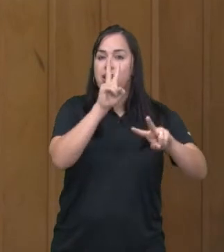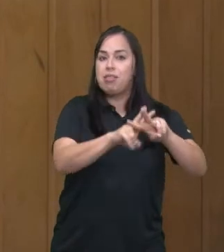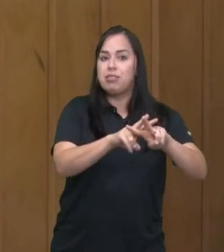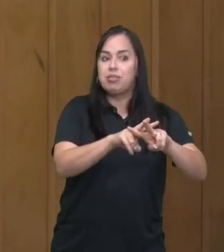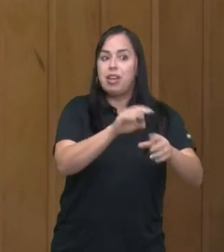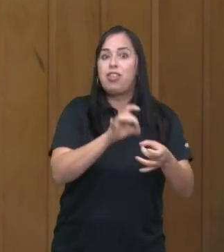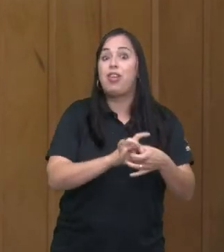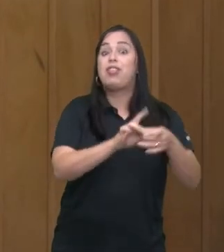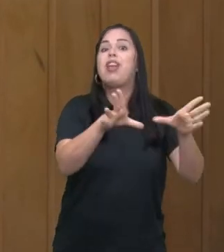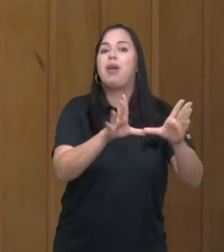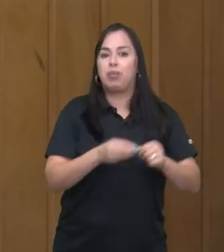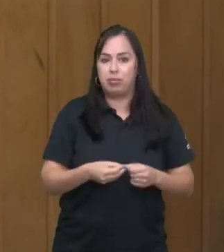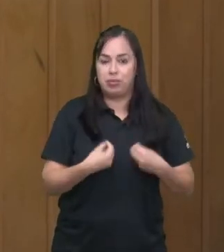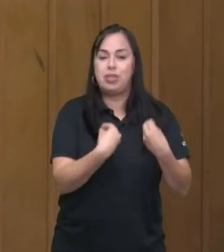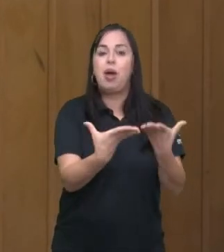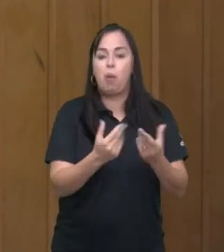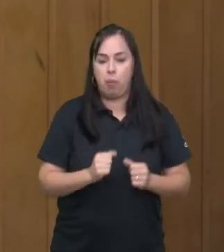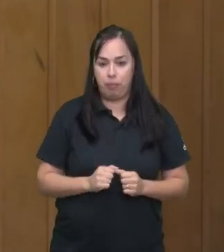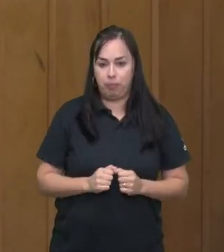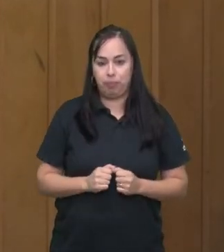ser candidato? Então,